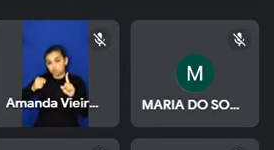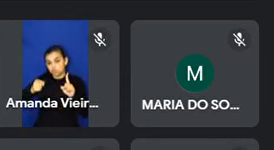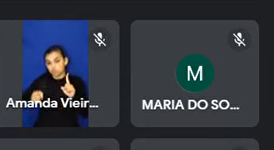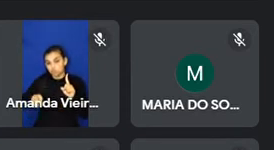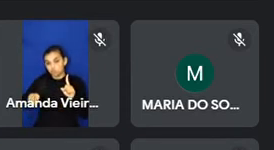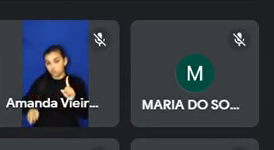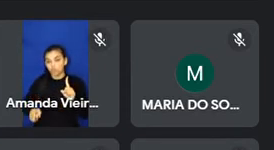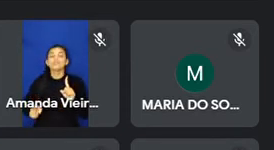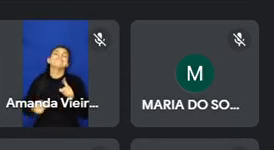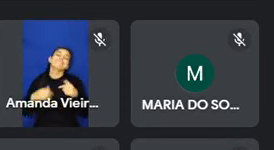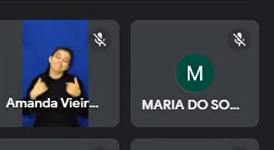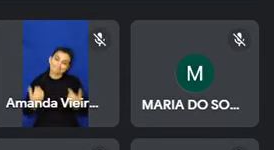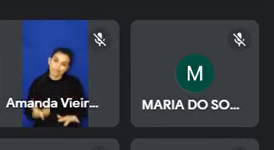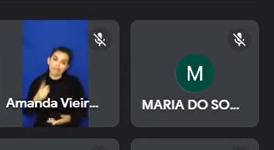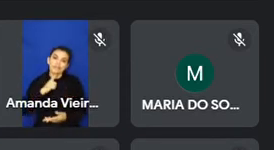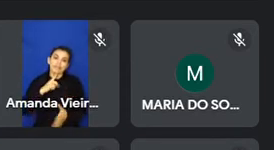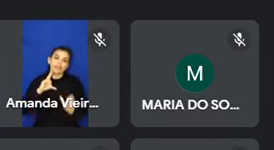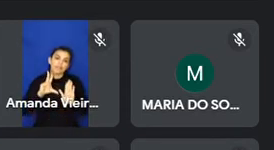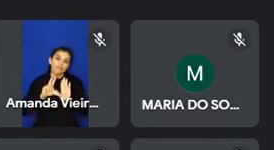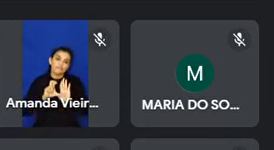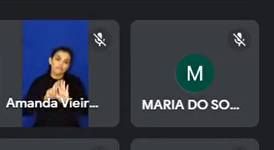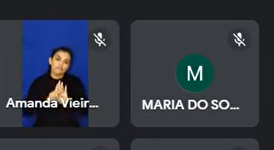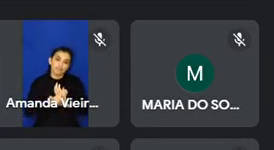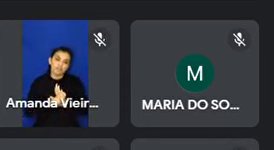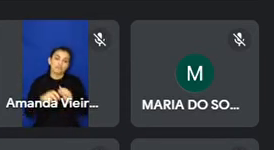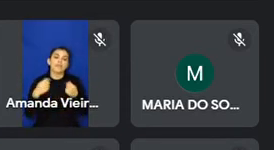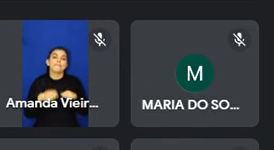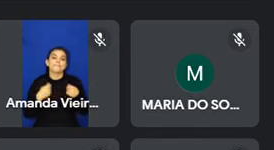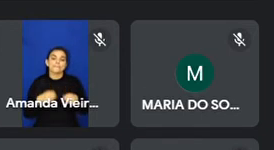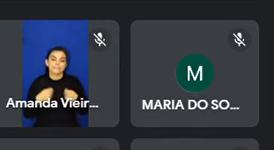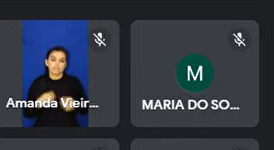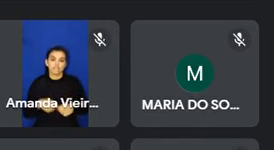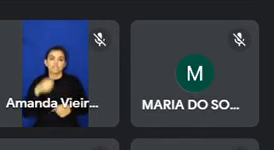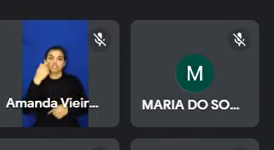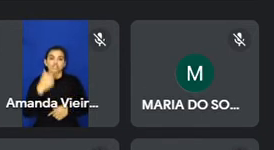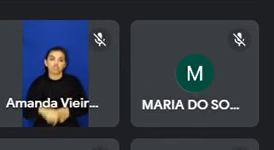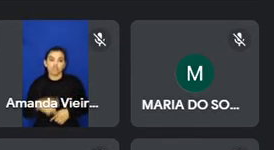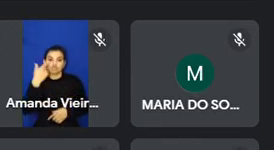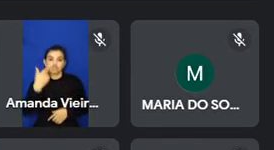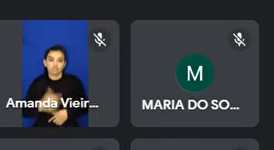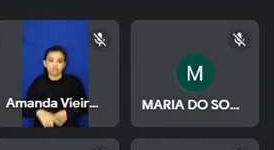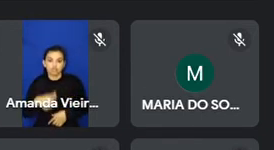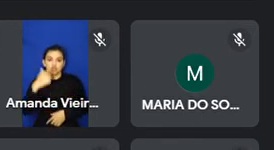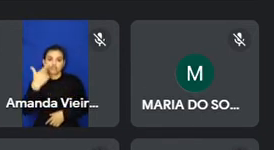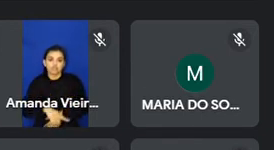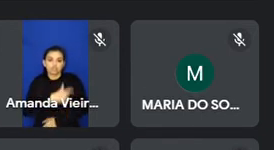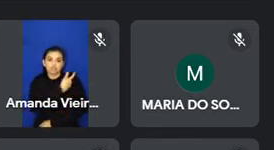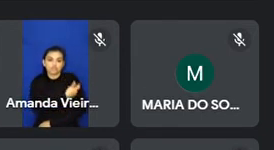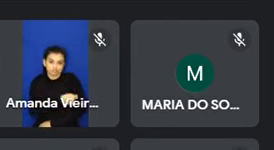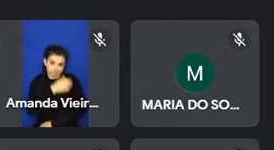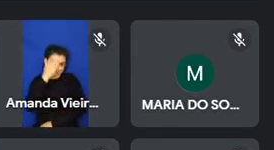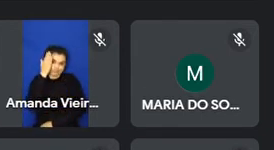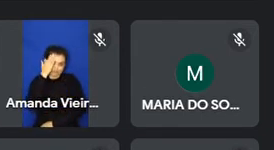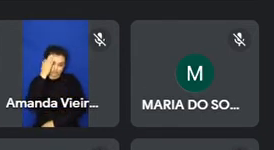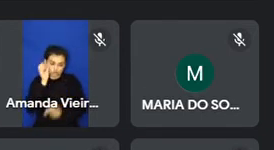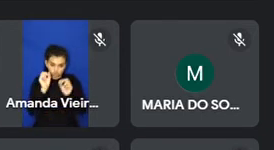e tem muita mutação, a gente tem que ficar o tempo todo aí renovando a dose da vacina, ok?